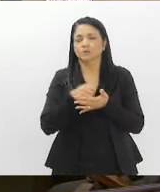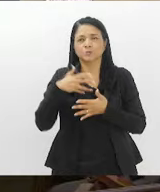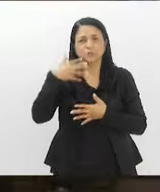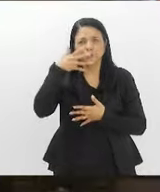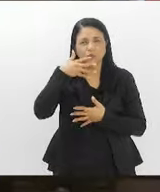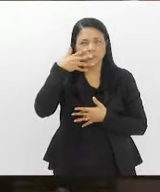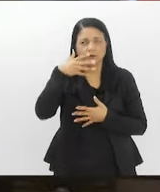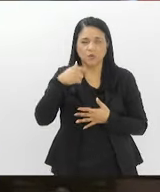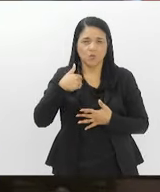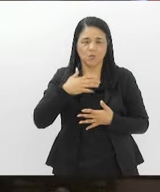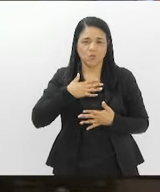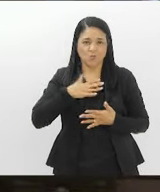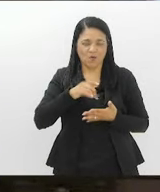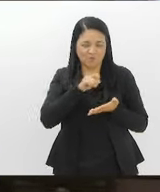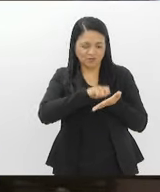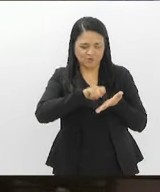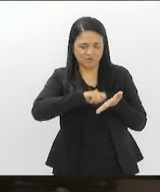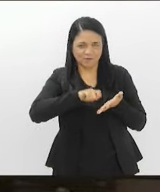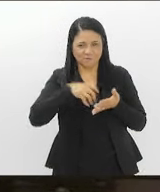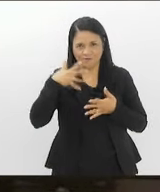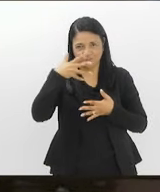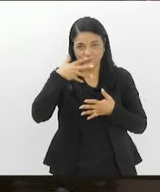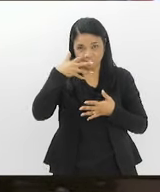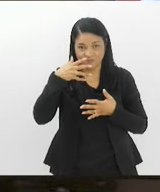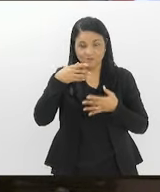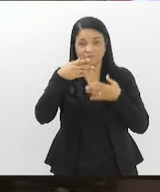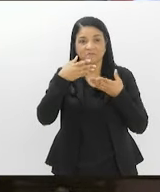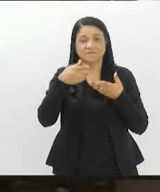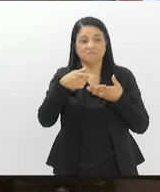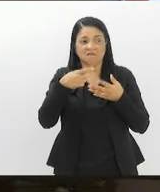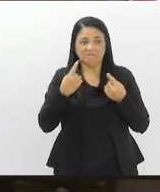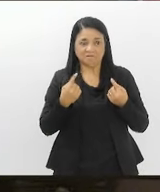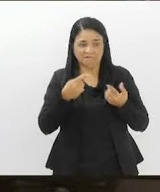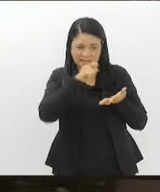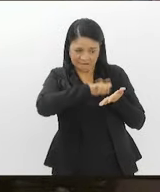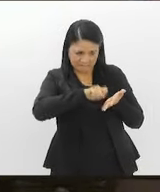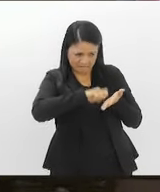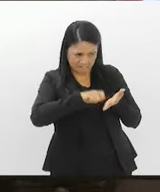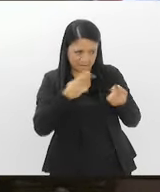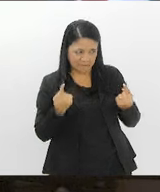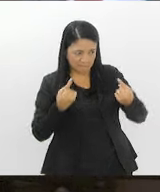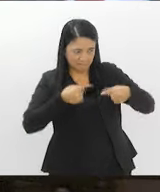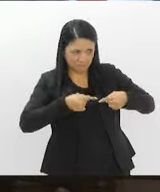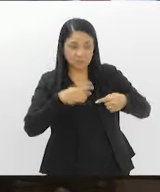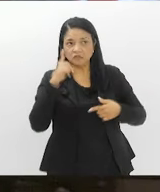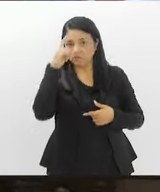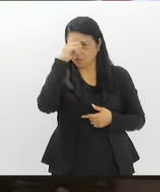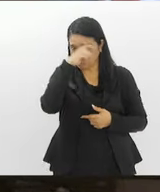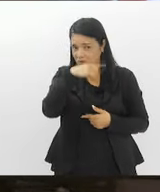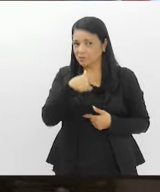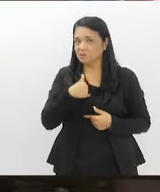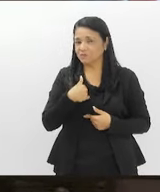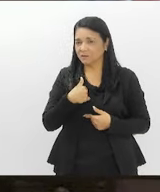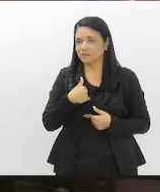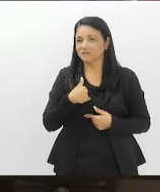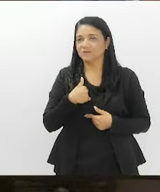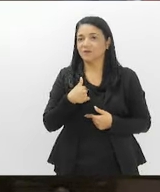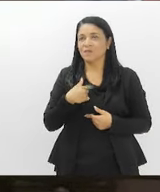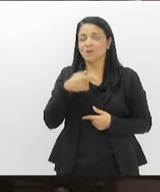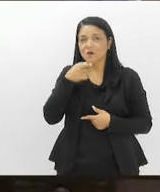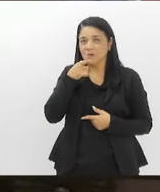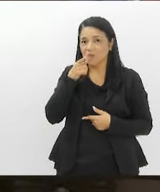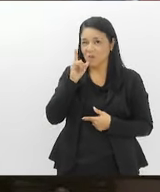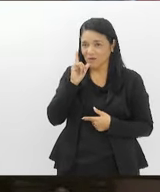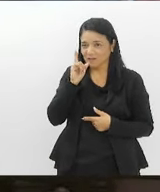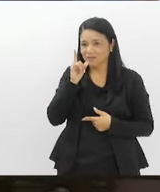escrever discurso não, Magna Vita, mas enfrentar o senhor na caneta fica difícil. Então, ontem, eu me deslocando,